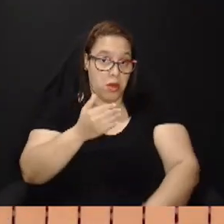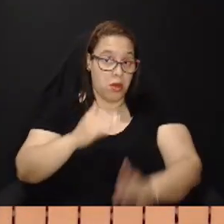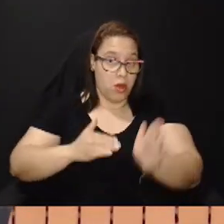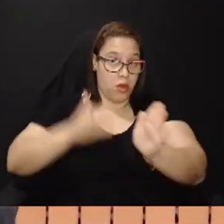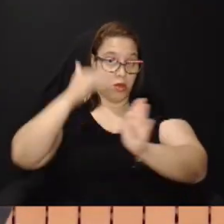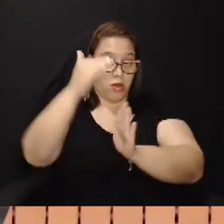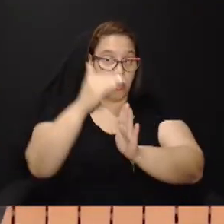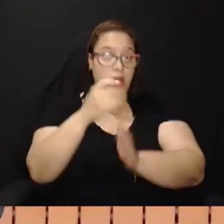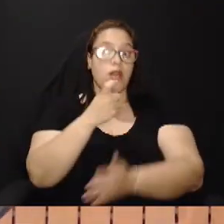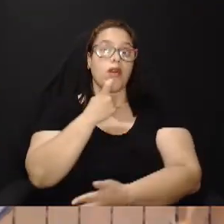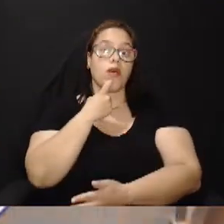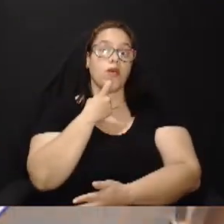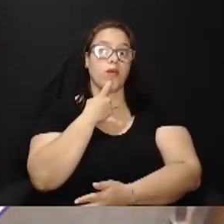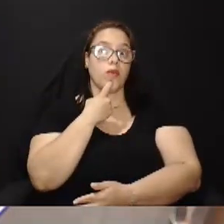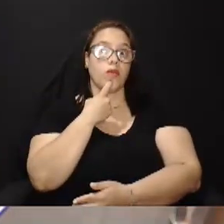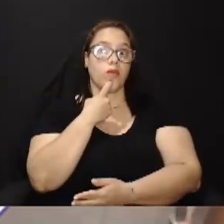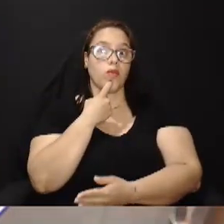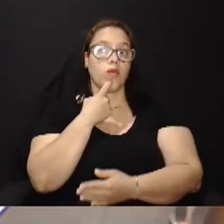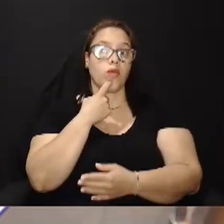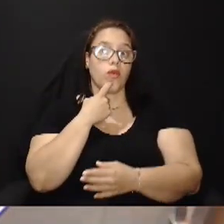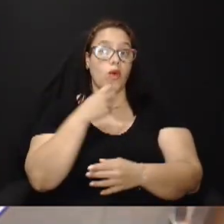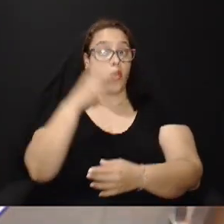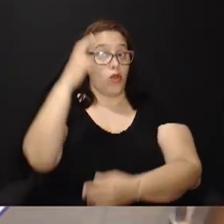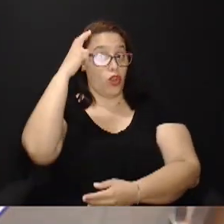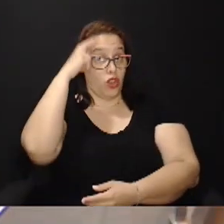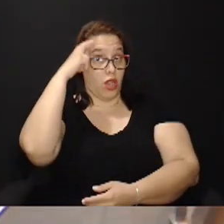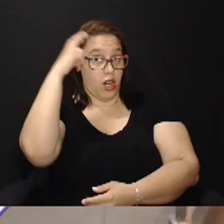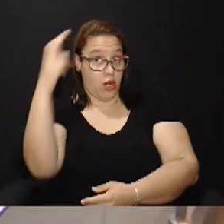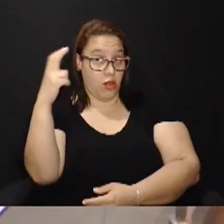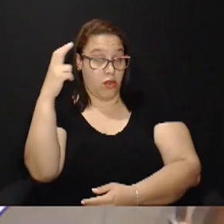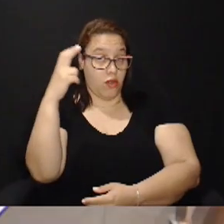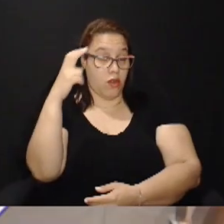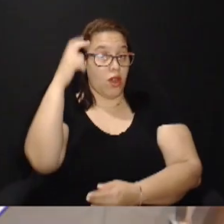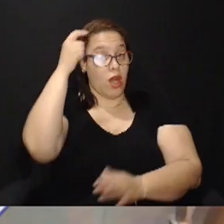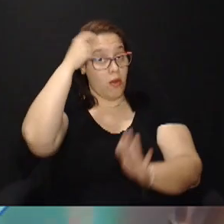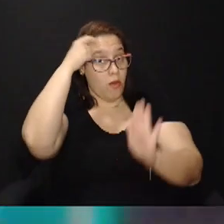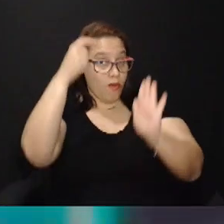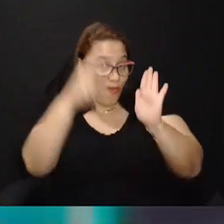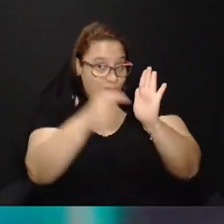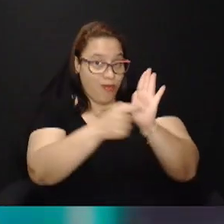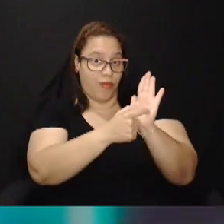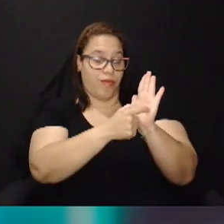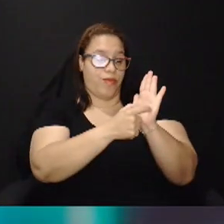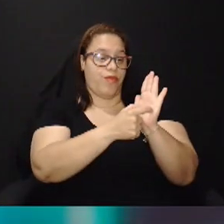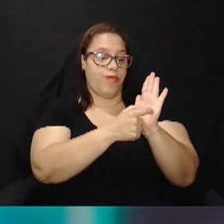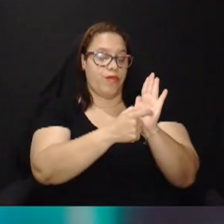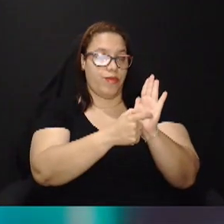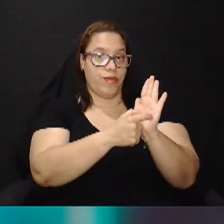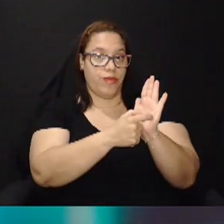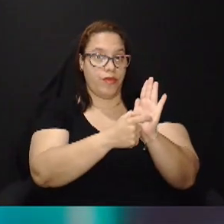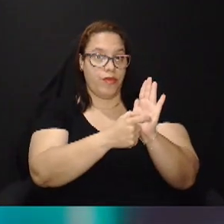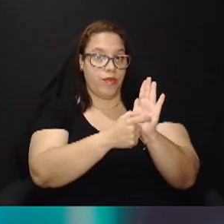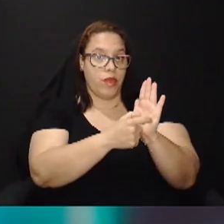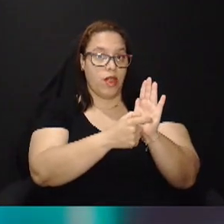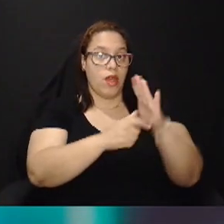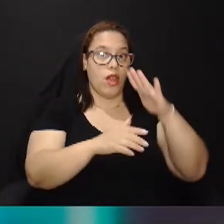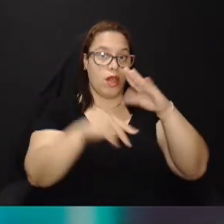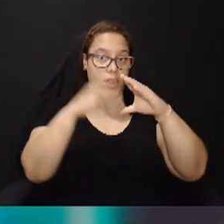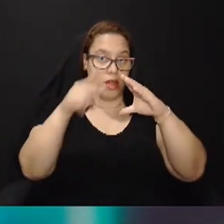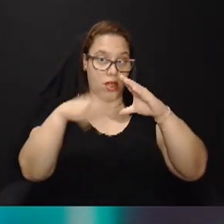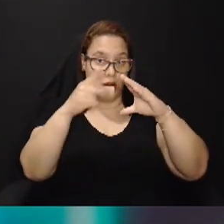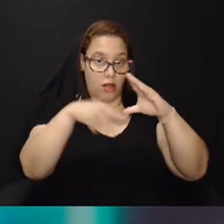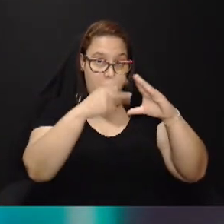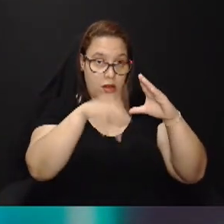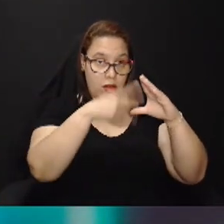Campinas, nessa questão de inteligência, principalmente a inteligência artificial e câmeras, né, câmeras para